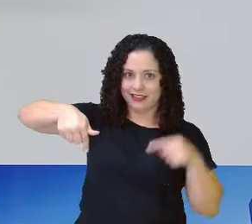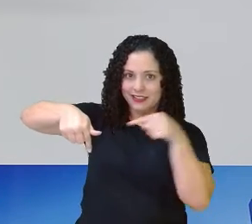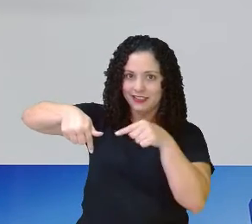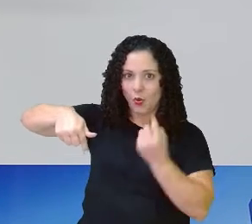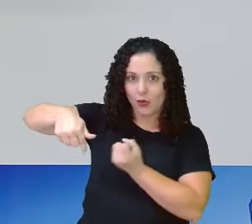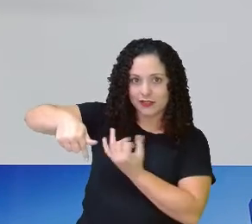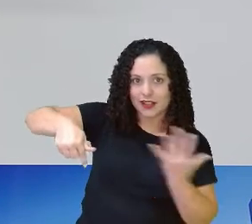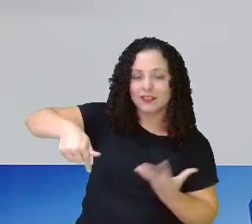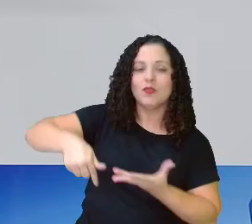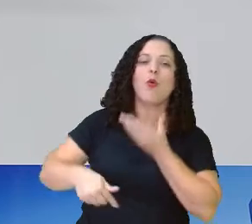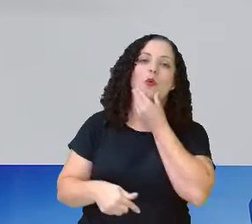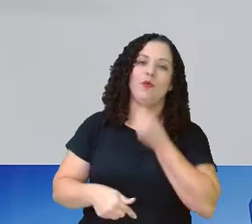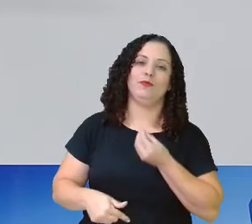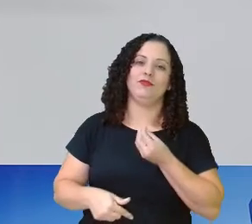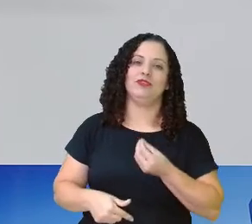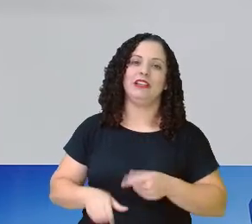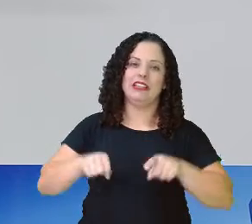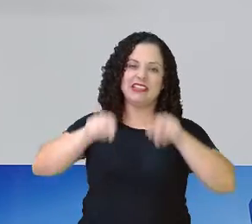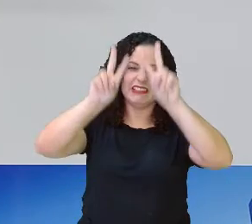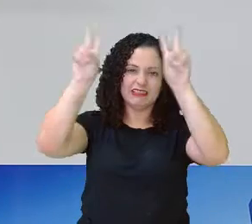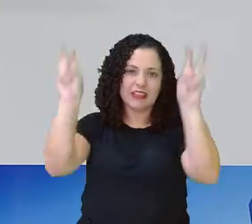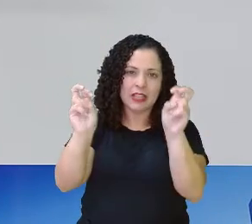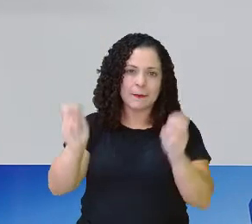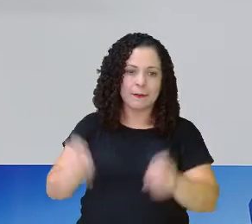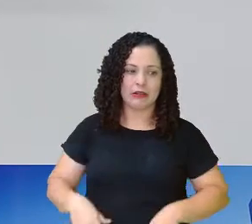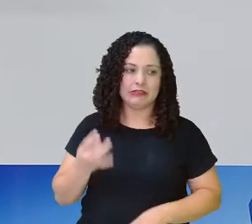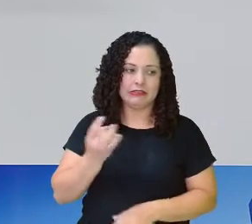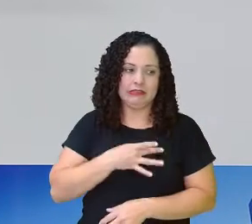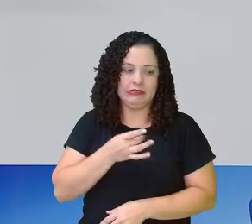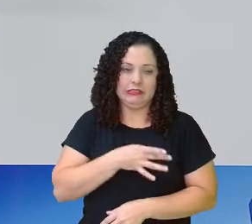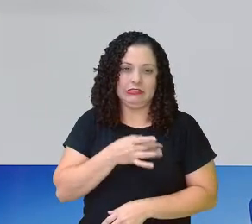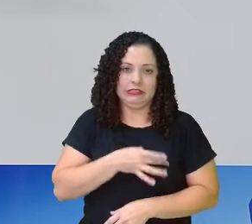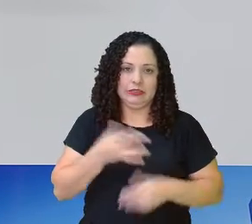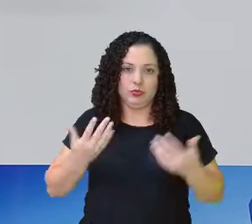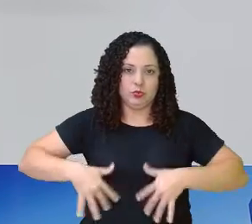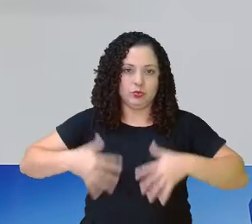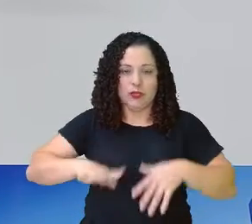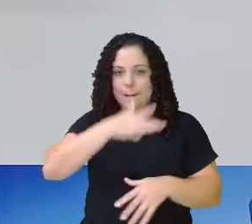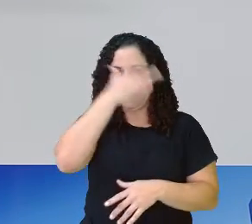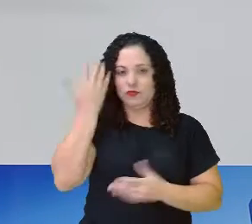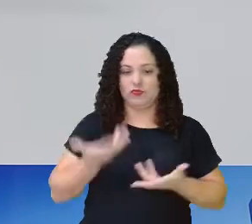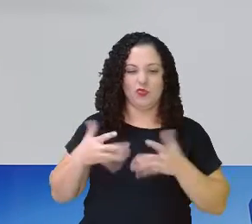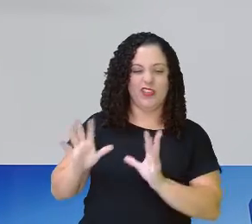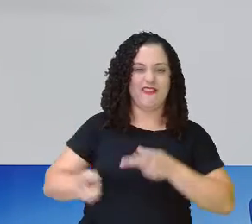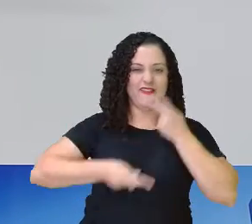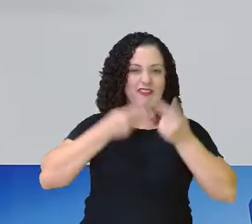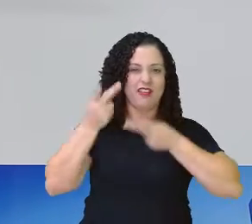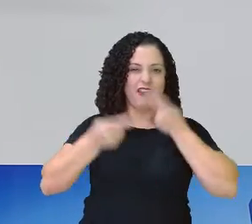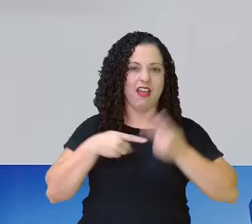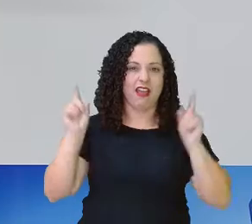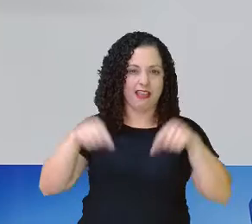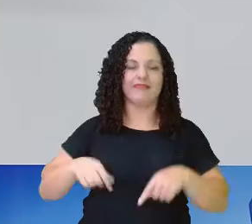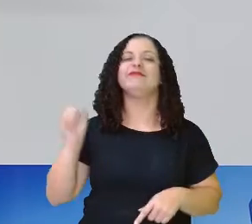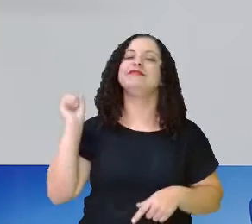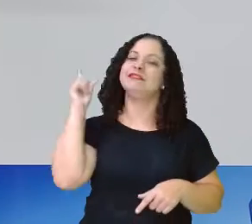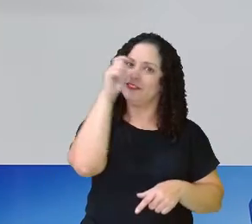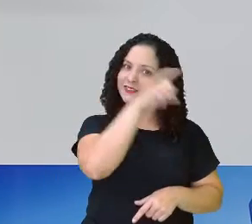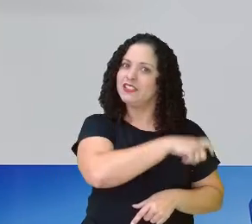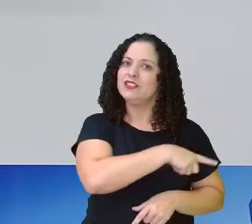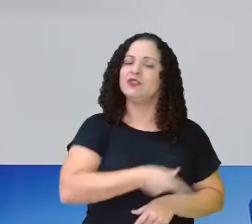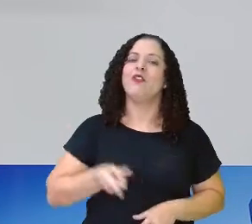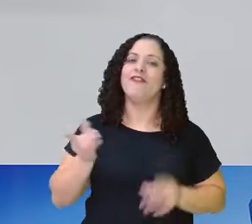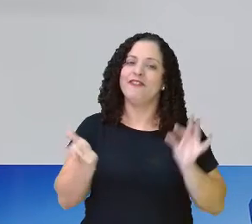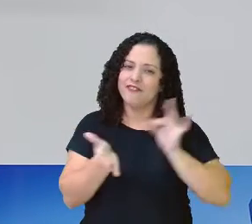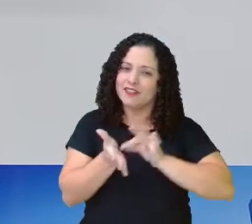o suicídio é um tema que às vezes assim é assustador, as pessoas não querem falar dele. É como dizer assim, é um tabu, é algo que a gente sabe que